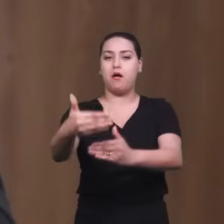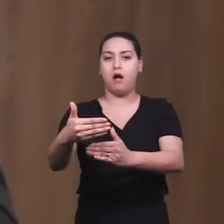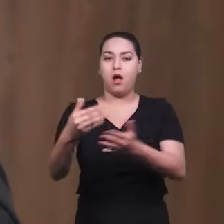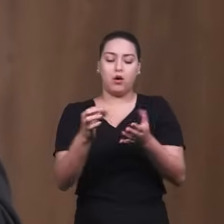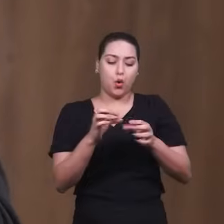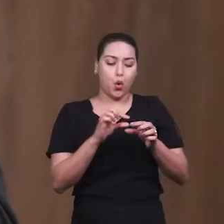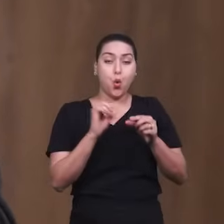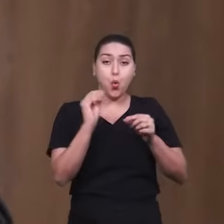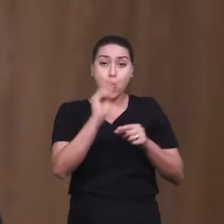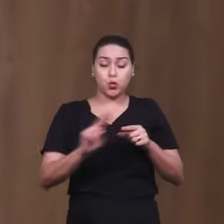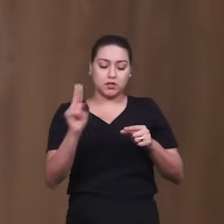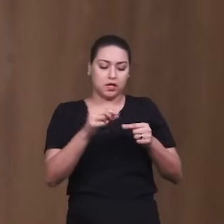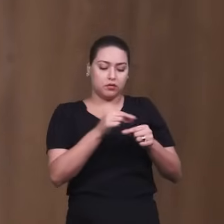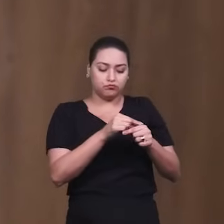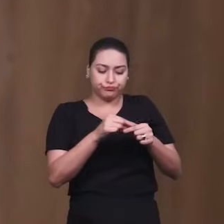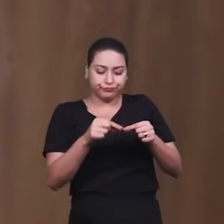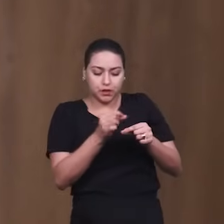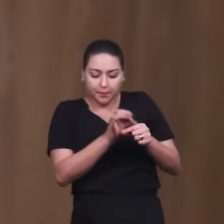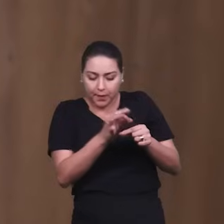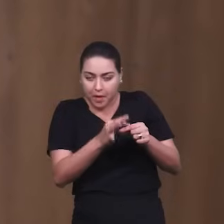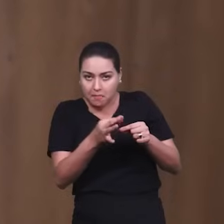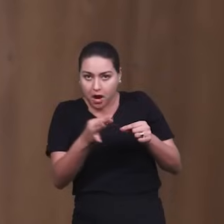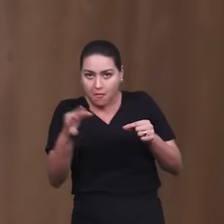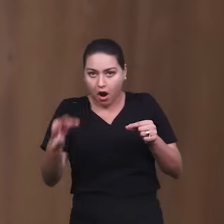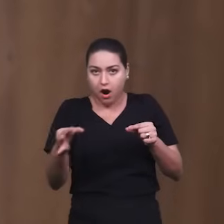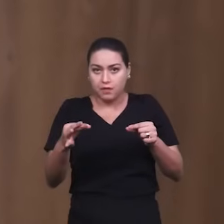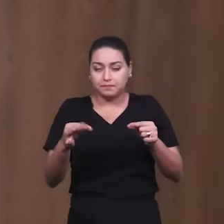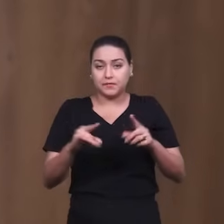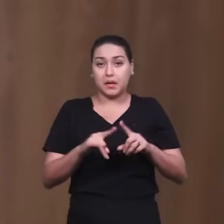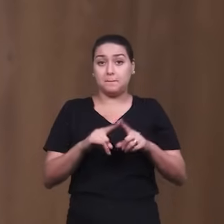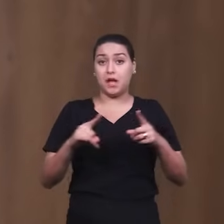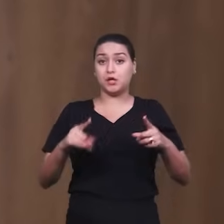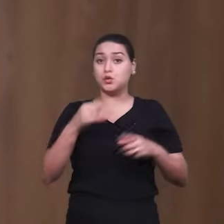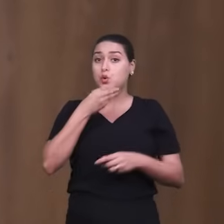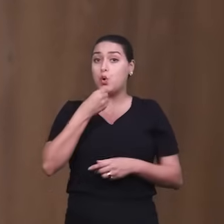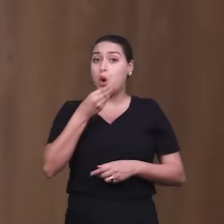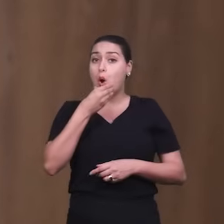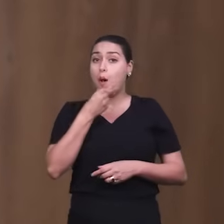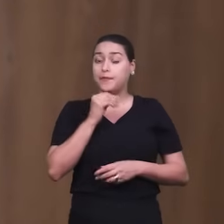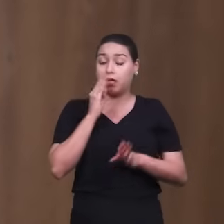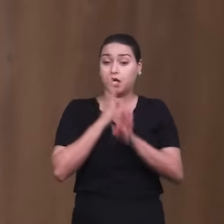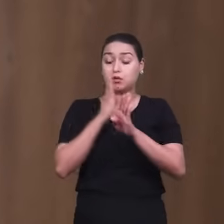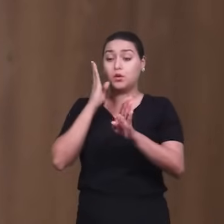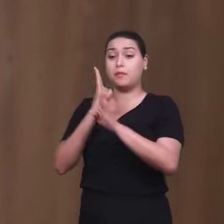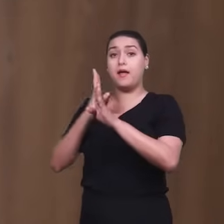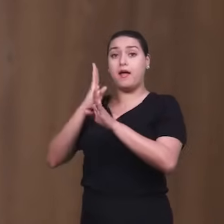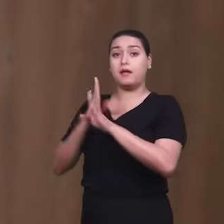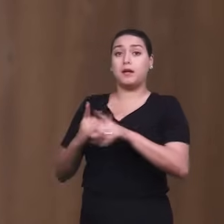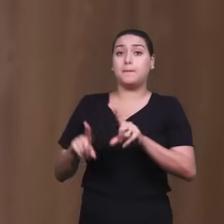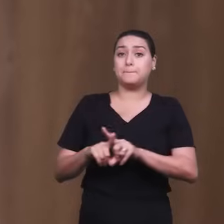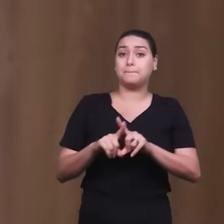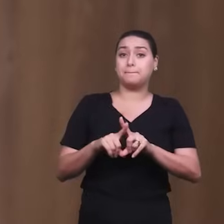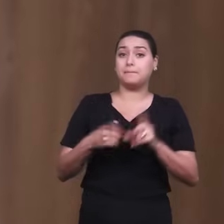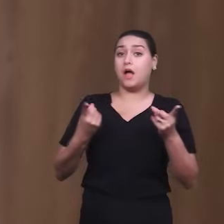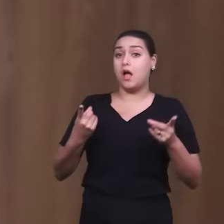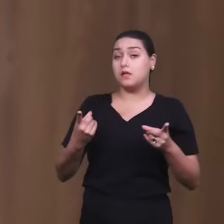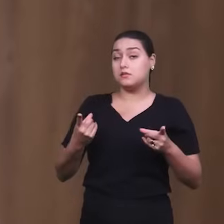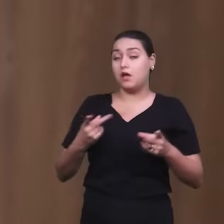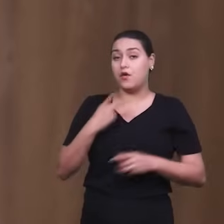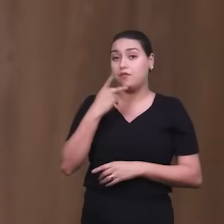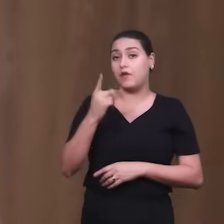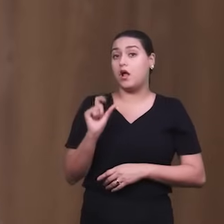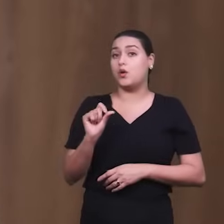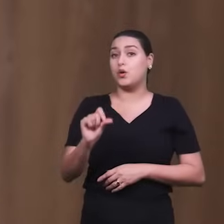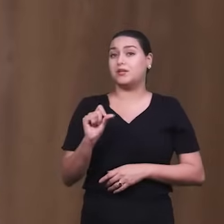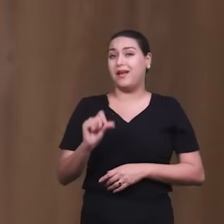das ervilhas e tudo mais. E Mendel, ele faz essas descobertas, mas